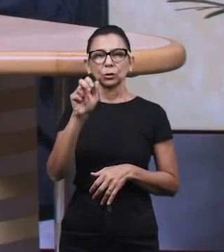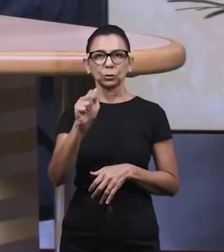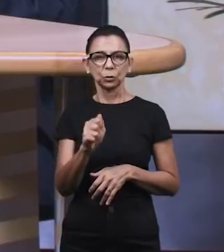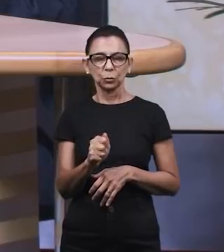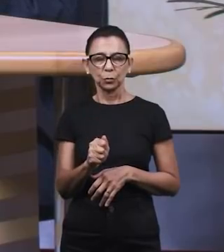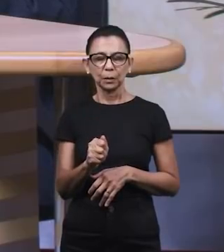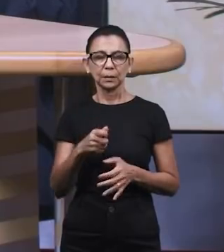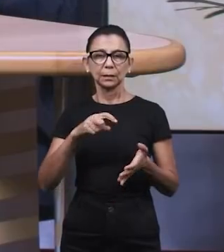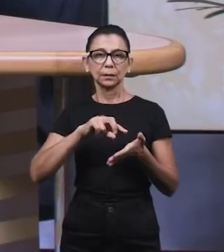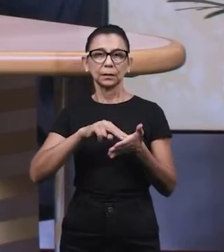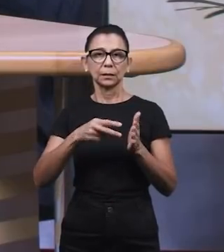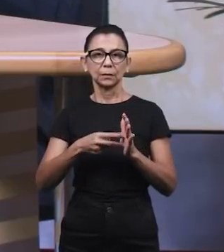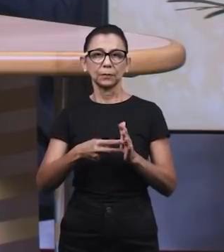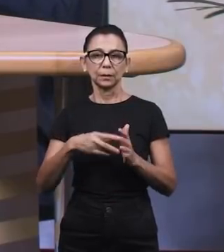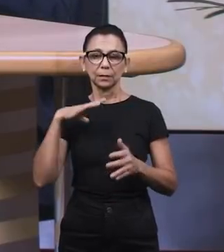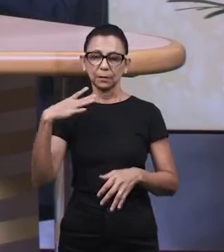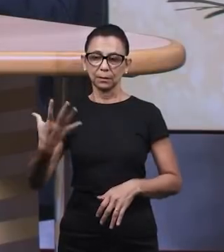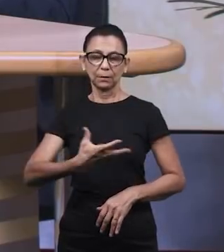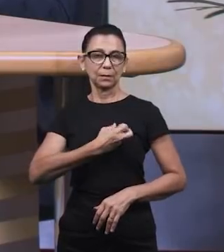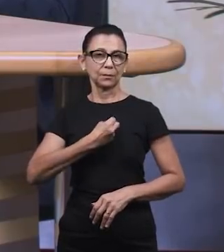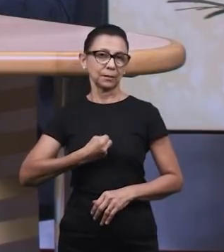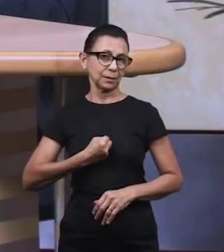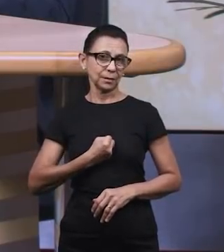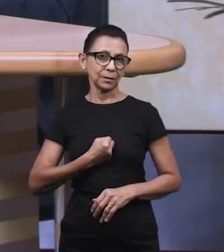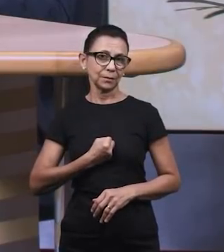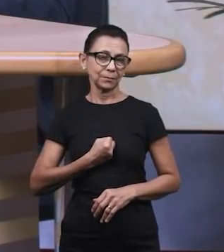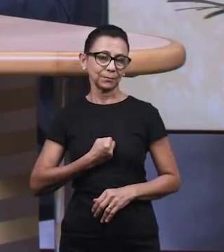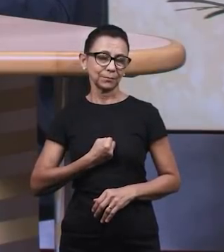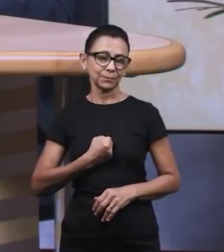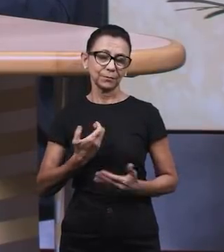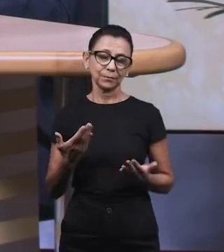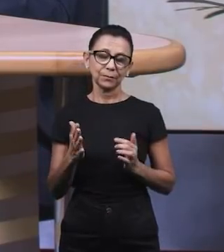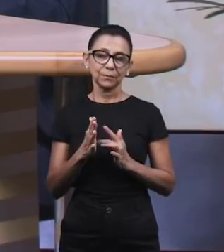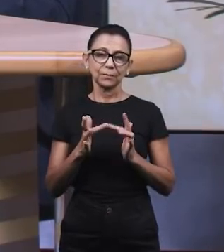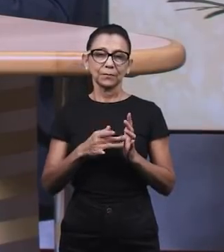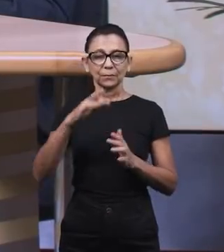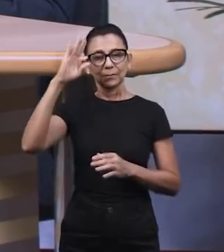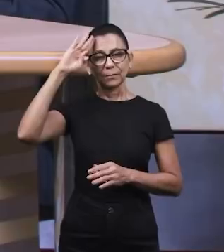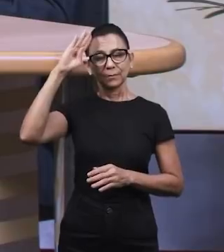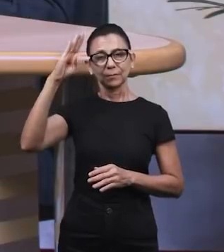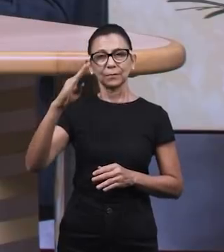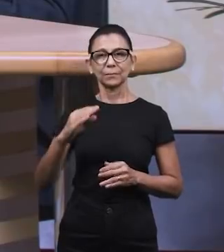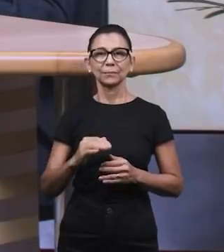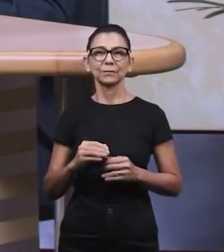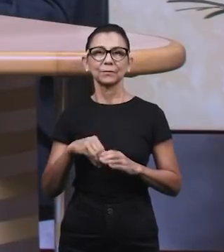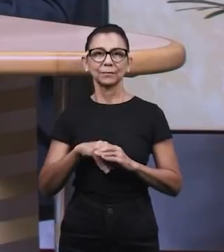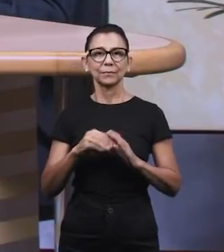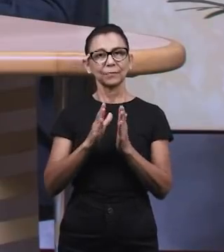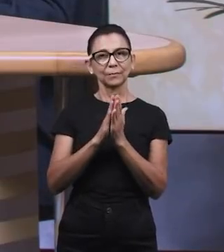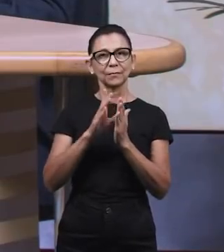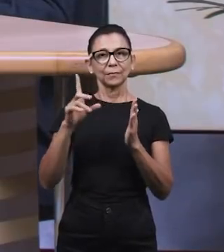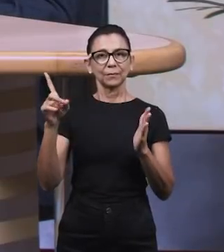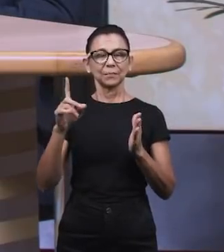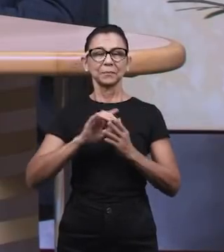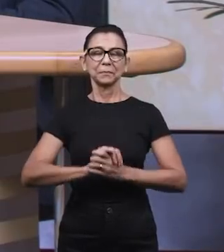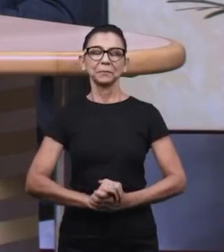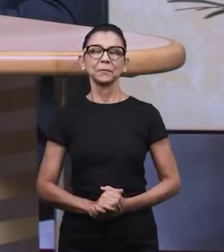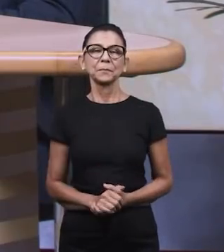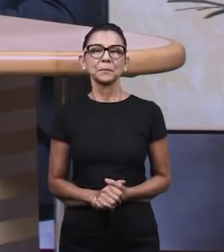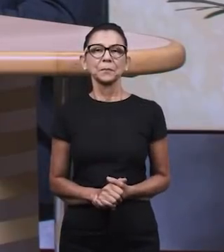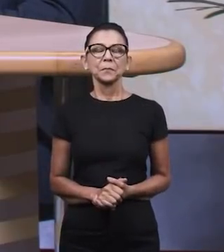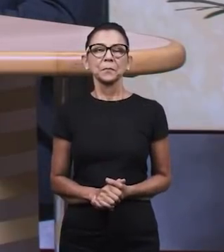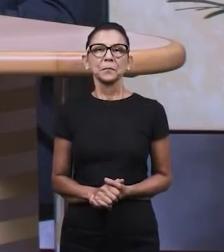todo o tema da Bíblia é centralizado em Jesus, porque ele fala só sobre salvação. Isso é muito interessante,